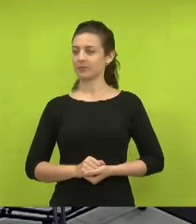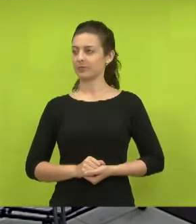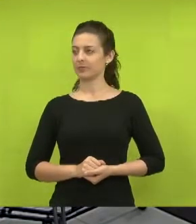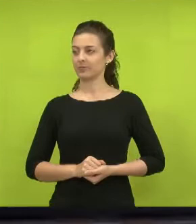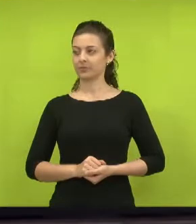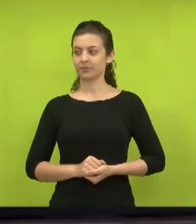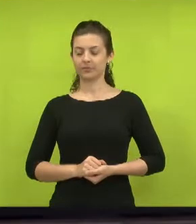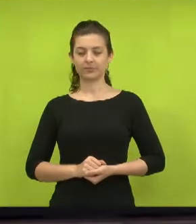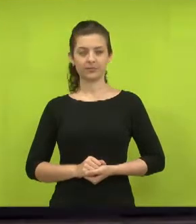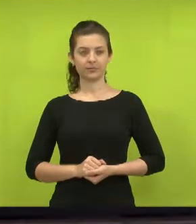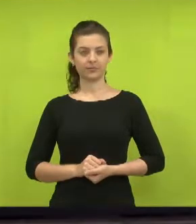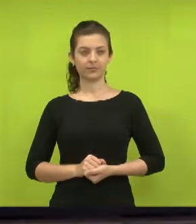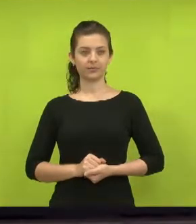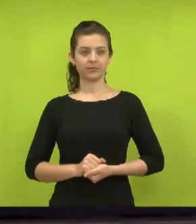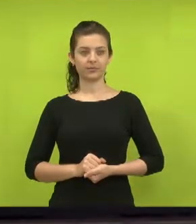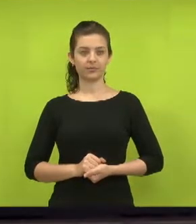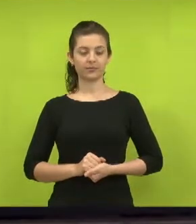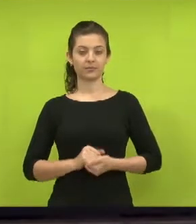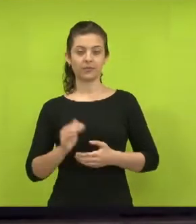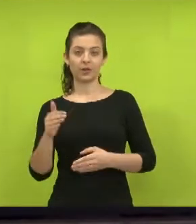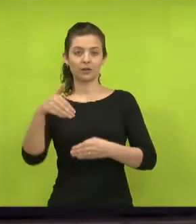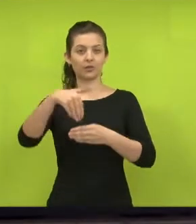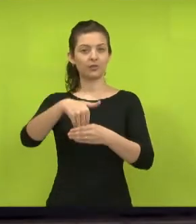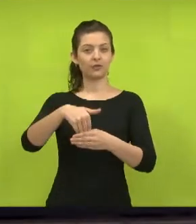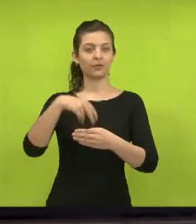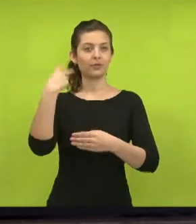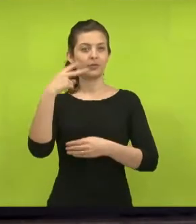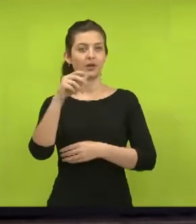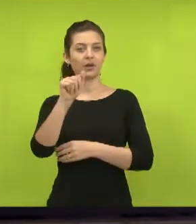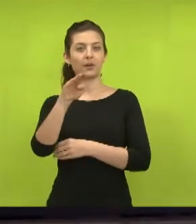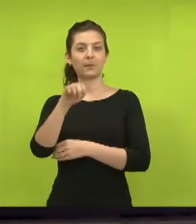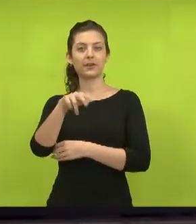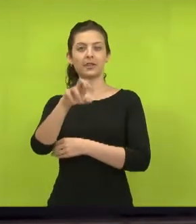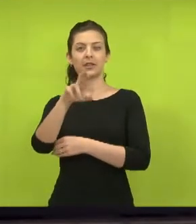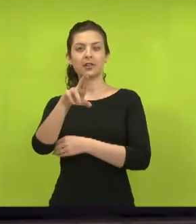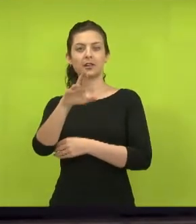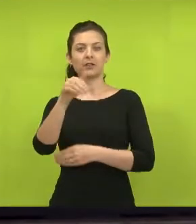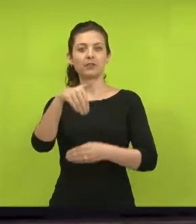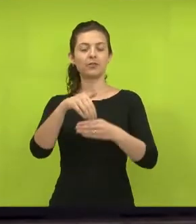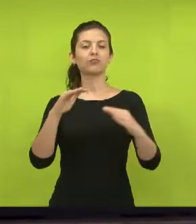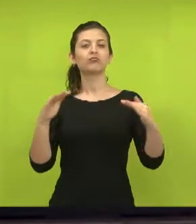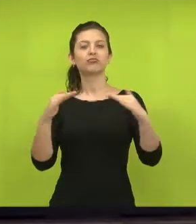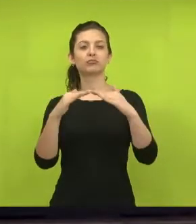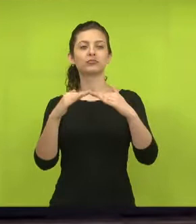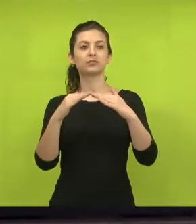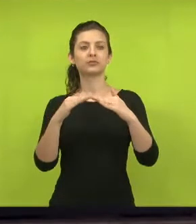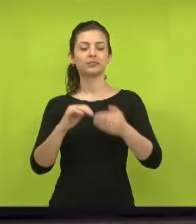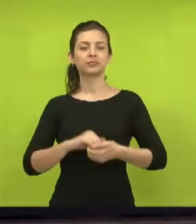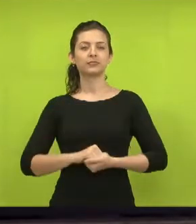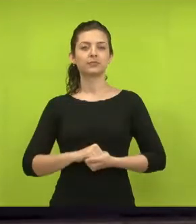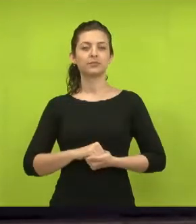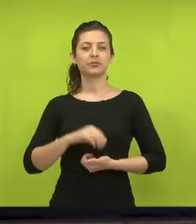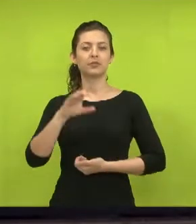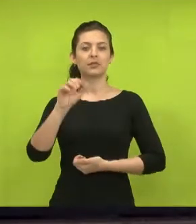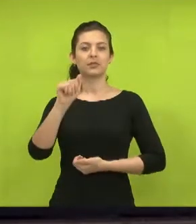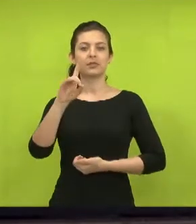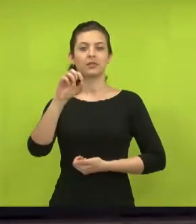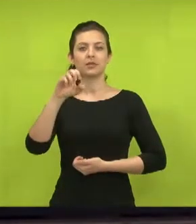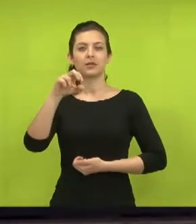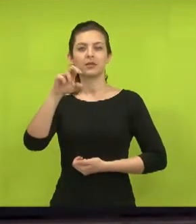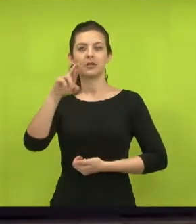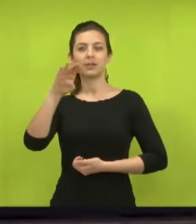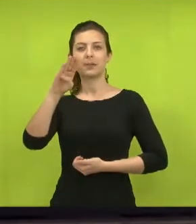Vamos lá. Como vota vereador Abner de Madureira, favorável. Como vota vereadora Derbal Sodré?